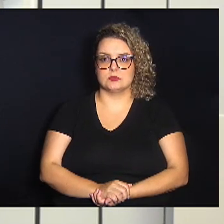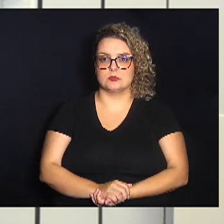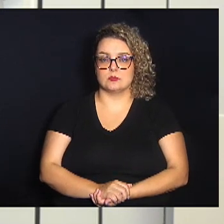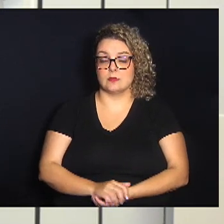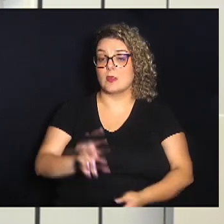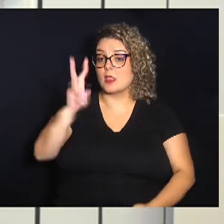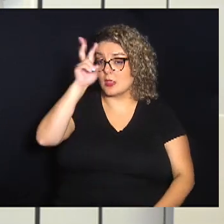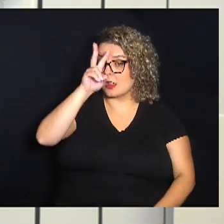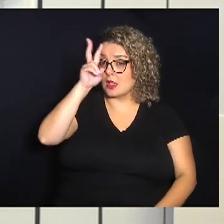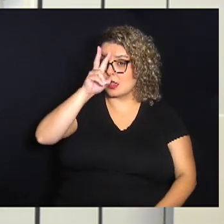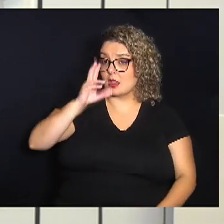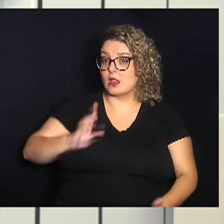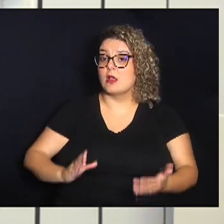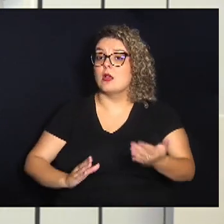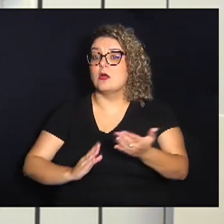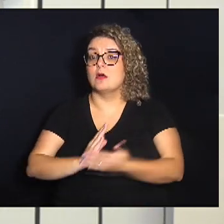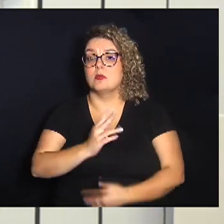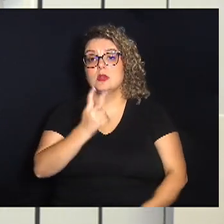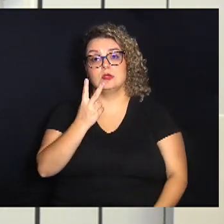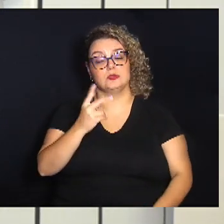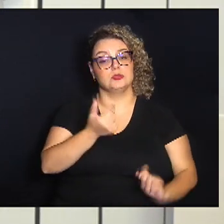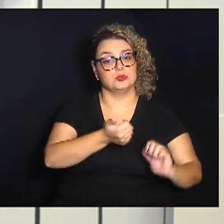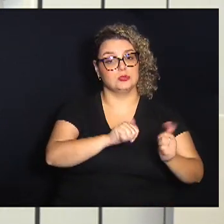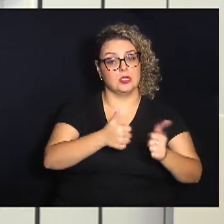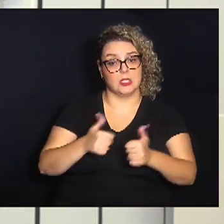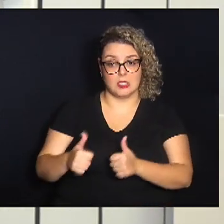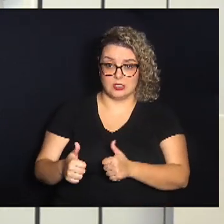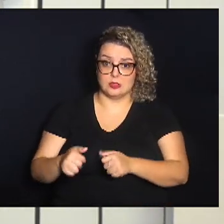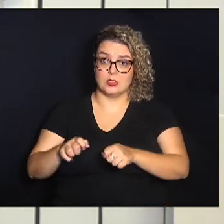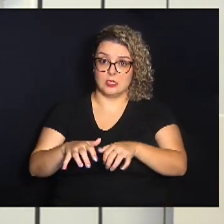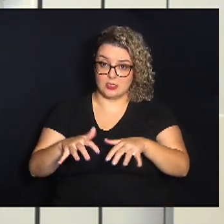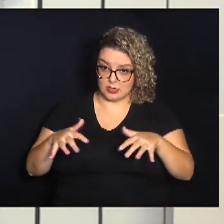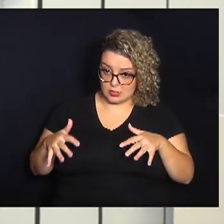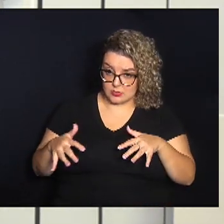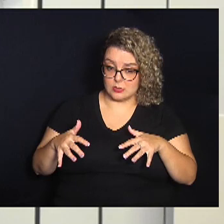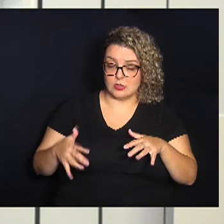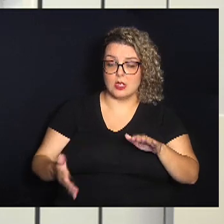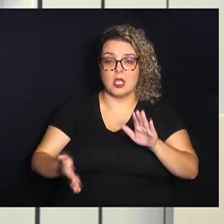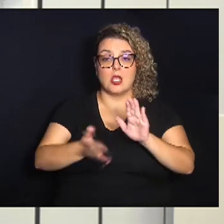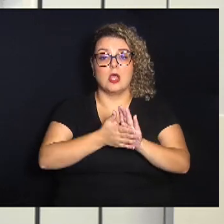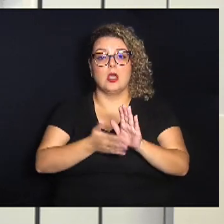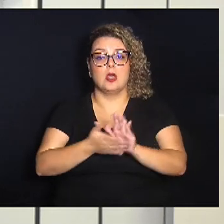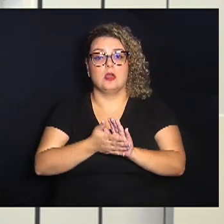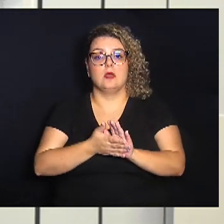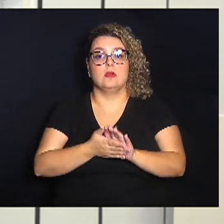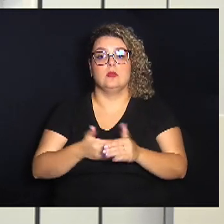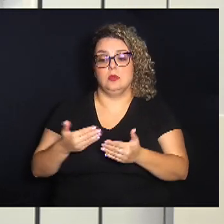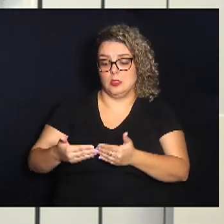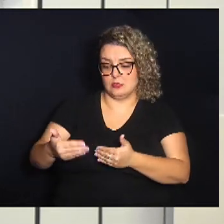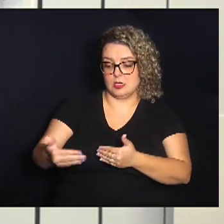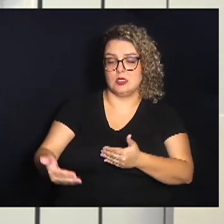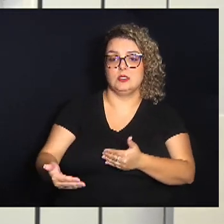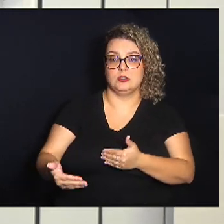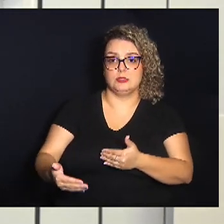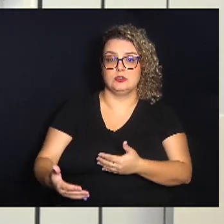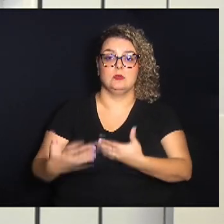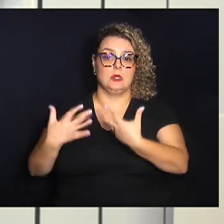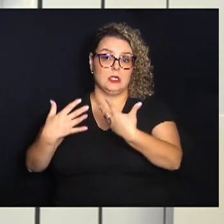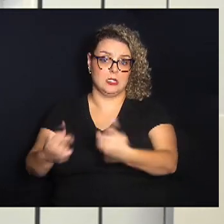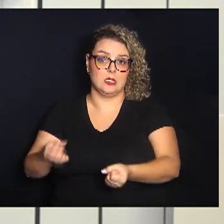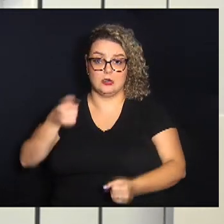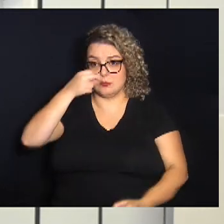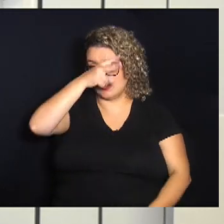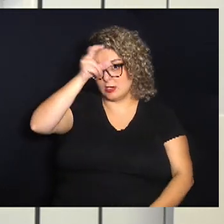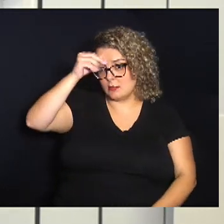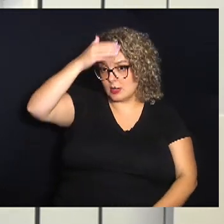Lembrando que, aprovado em 2 análises em plenário, a proposição agora segue para a sanção do prefeito Dário